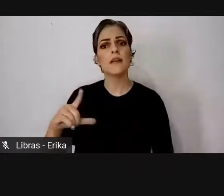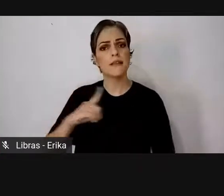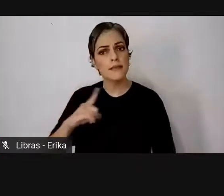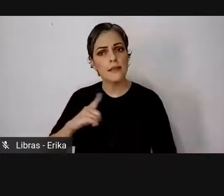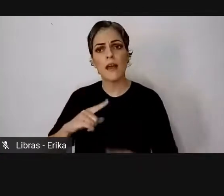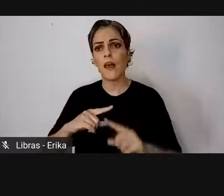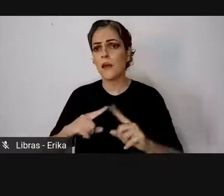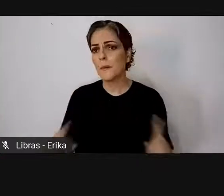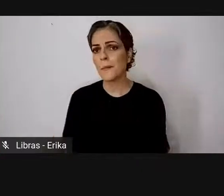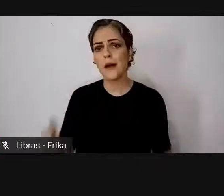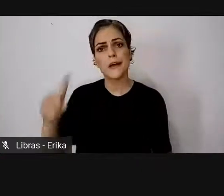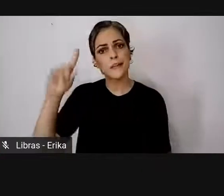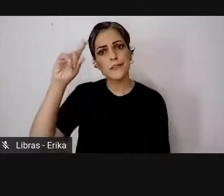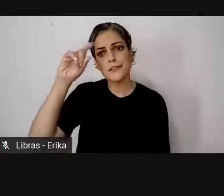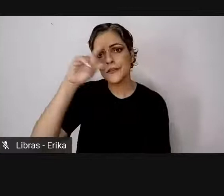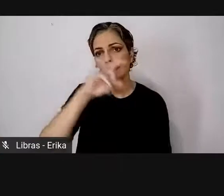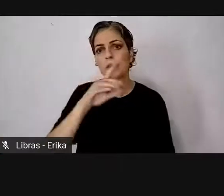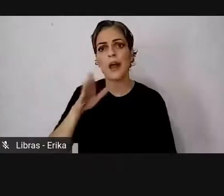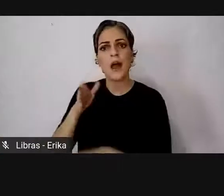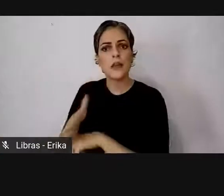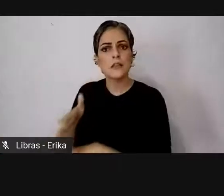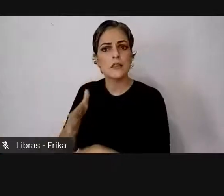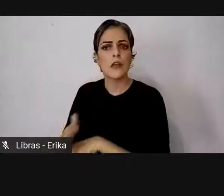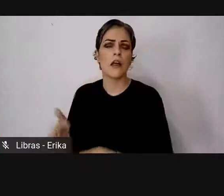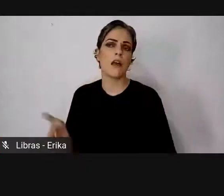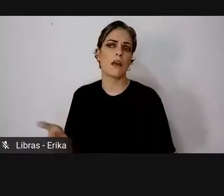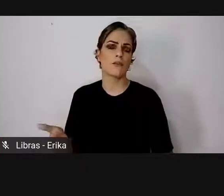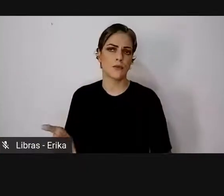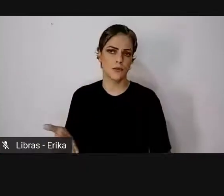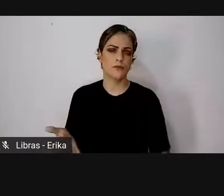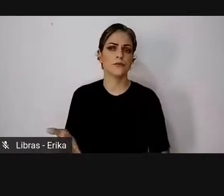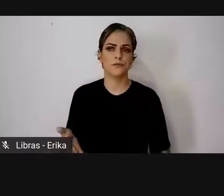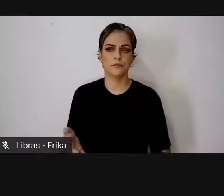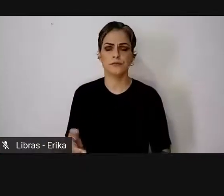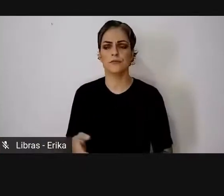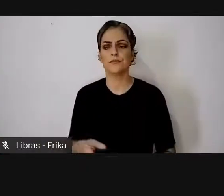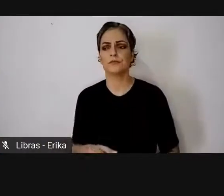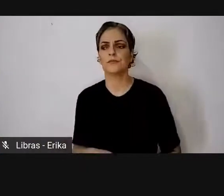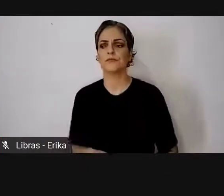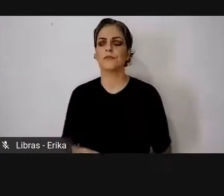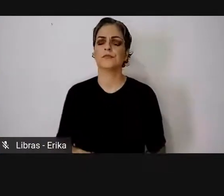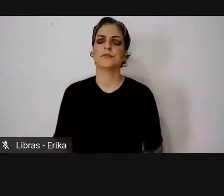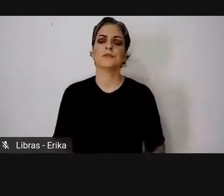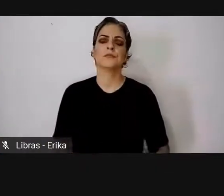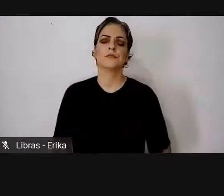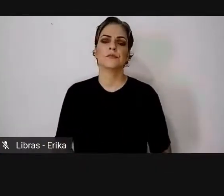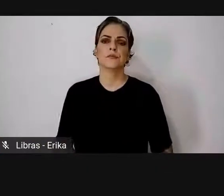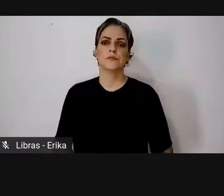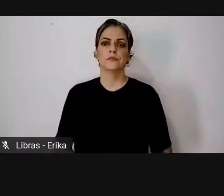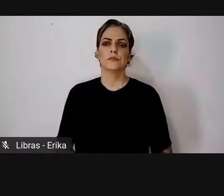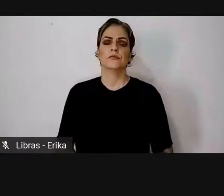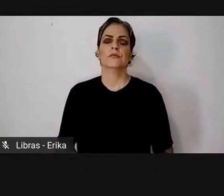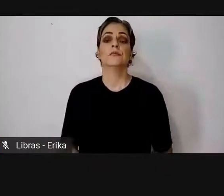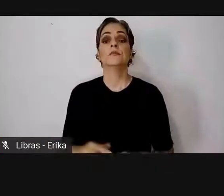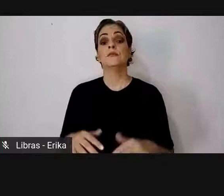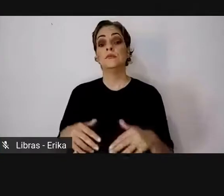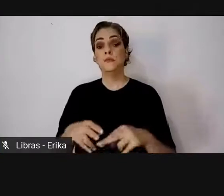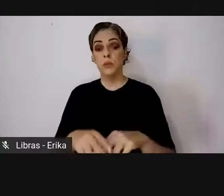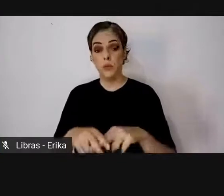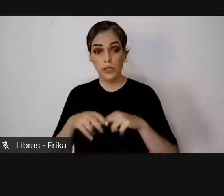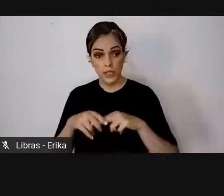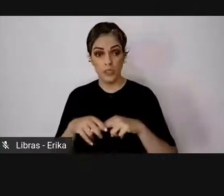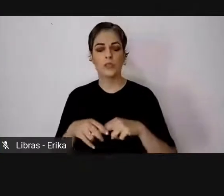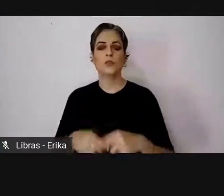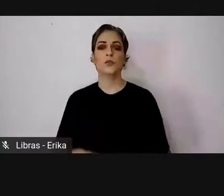que essas informações existiam. Então, dada essa situação, eu comecei a me colocar